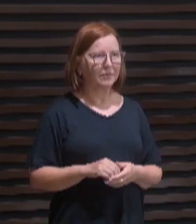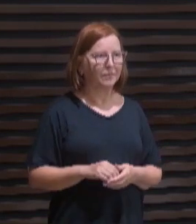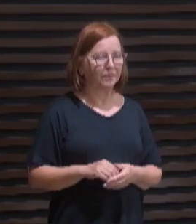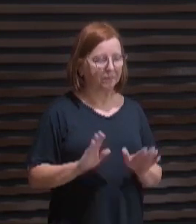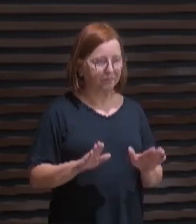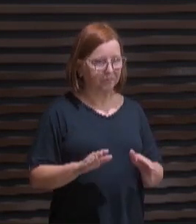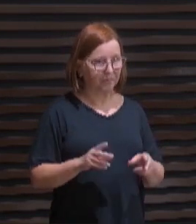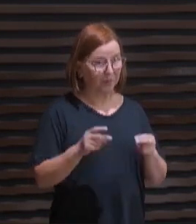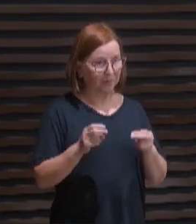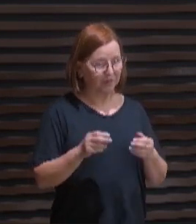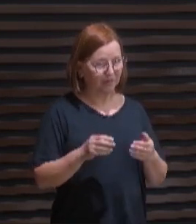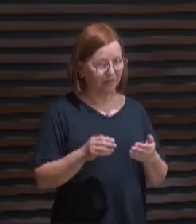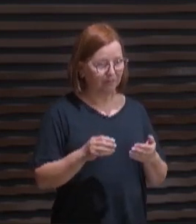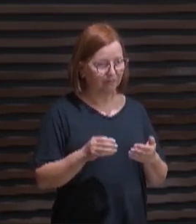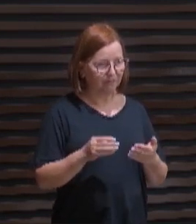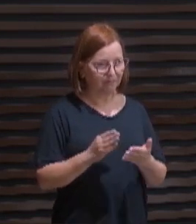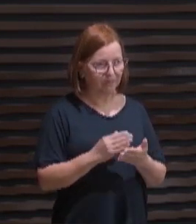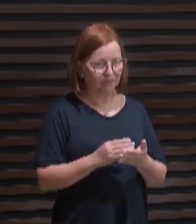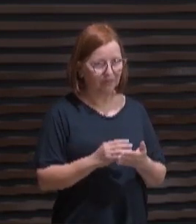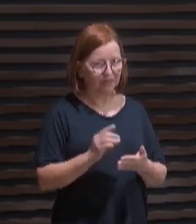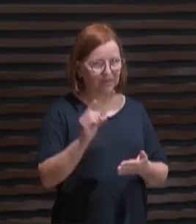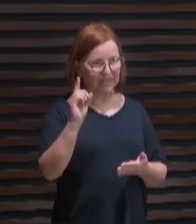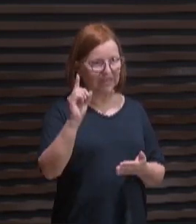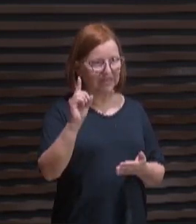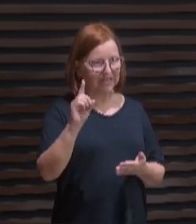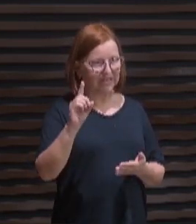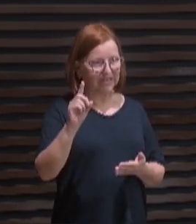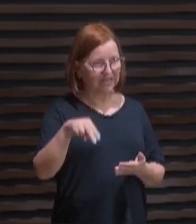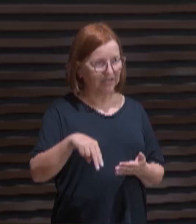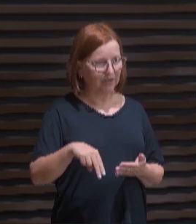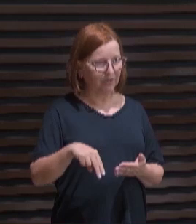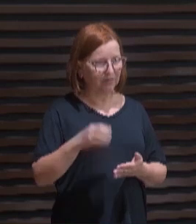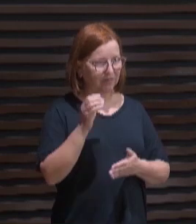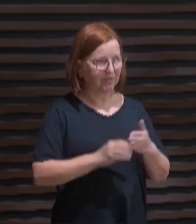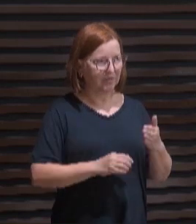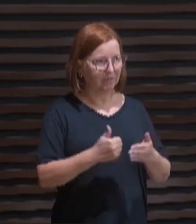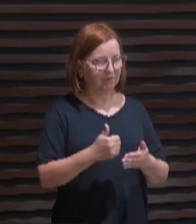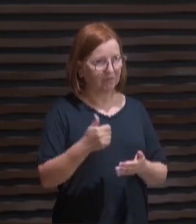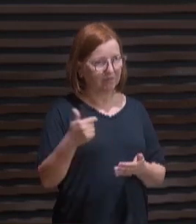em Daniel, Daniel capítulo 12,